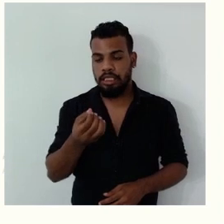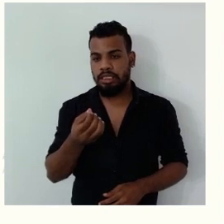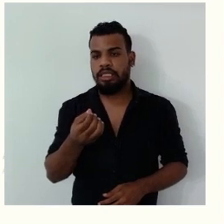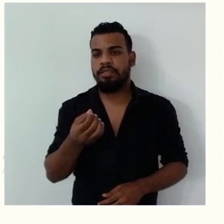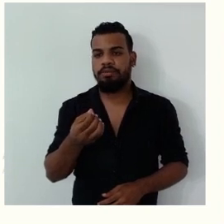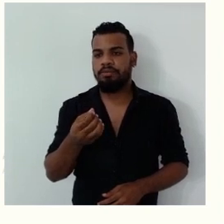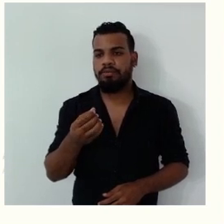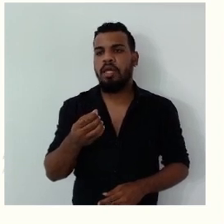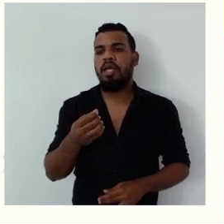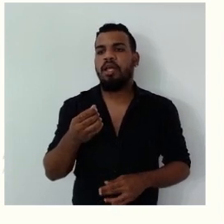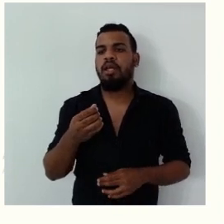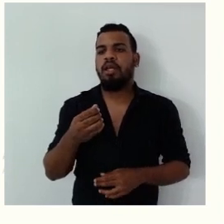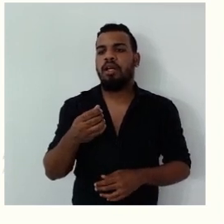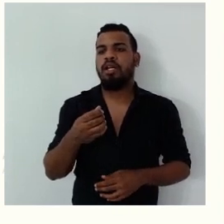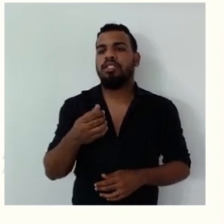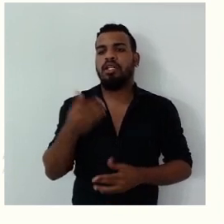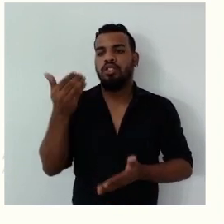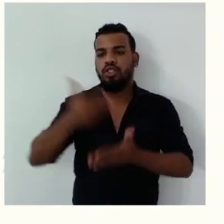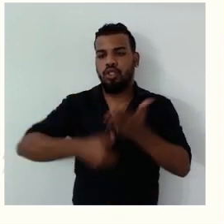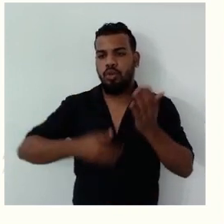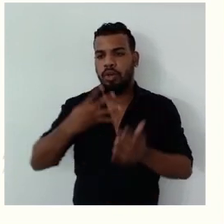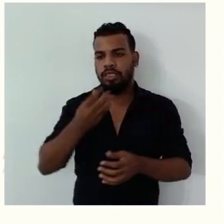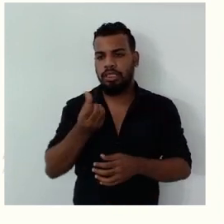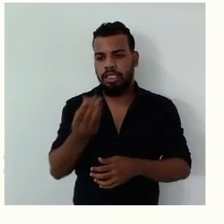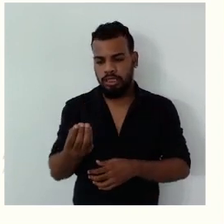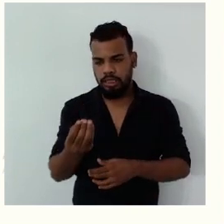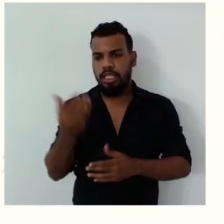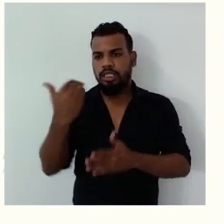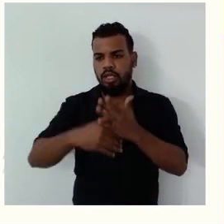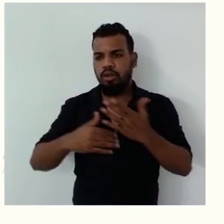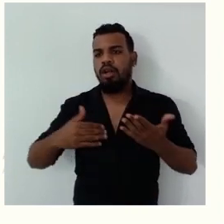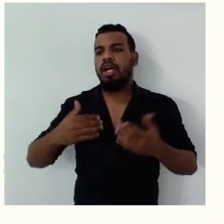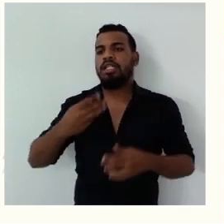desconto e teve o seu preço reduzido para R$